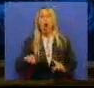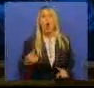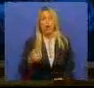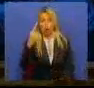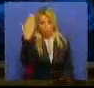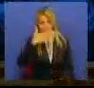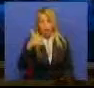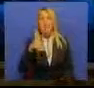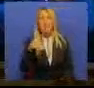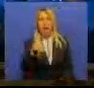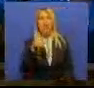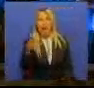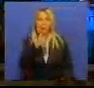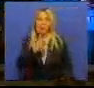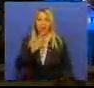razão.